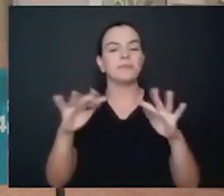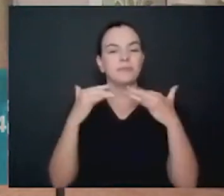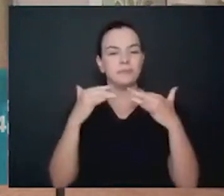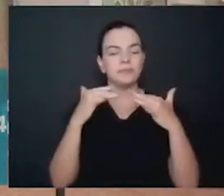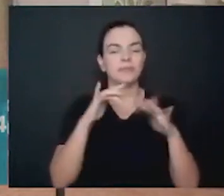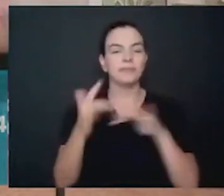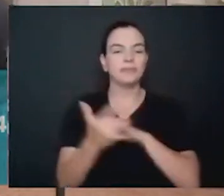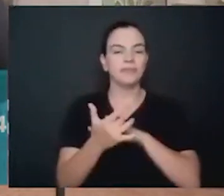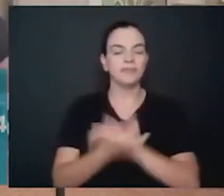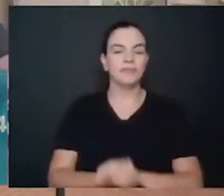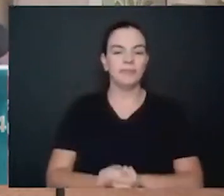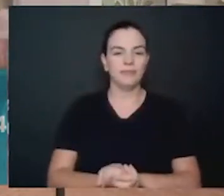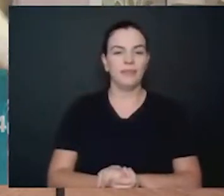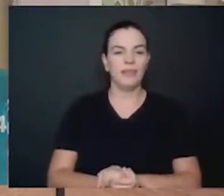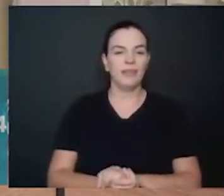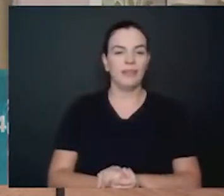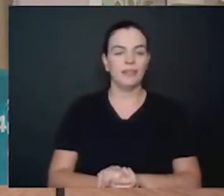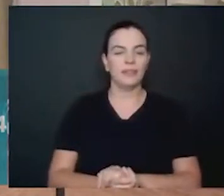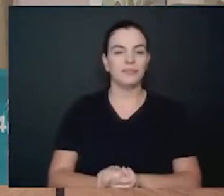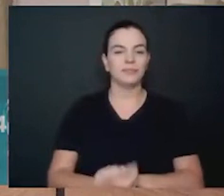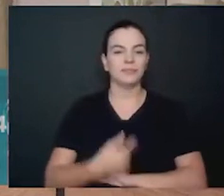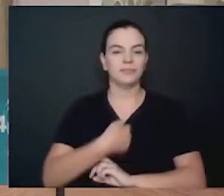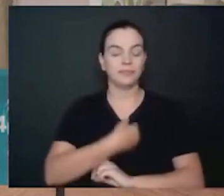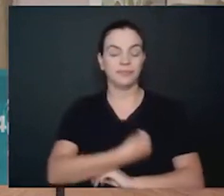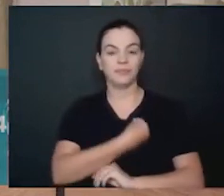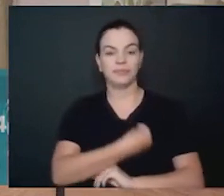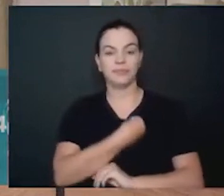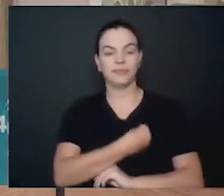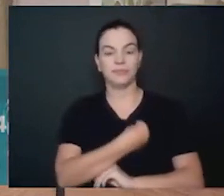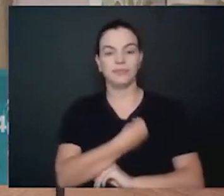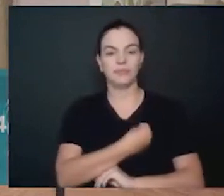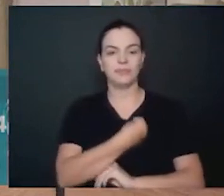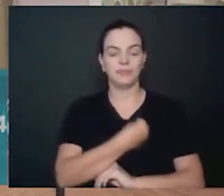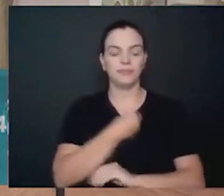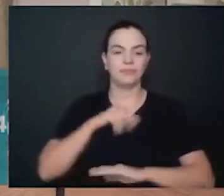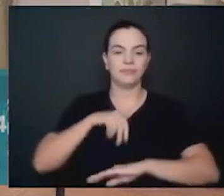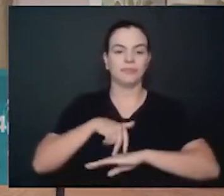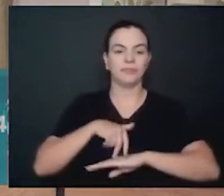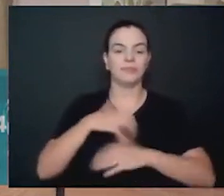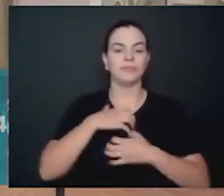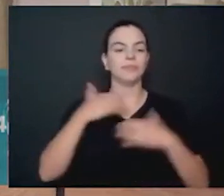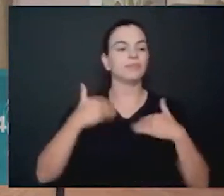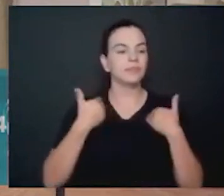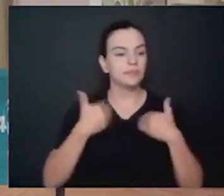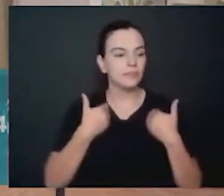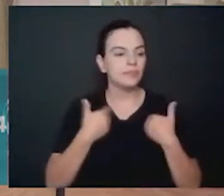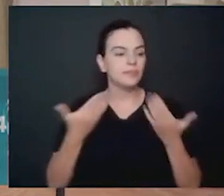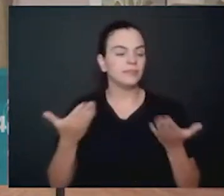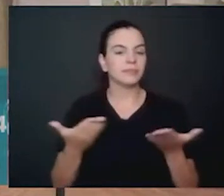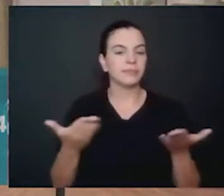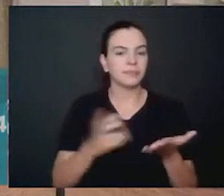comunicações e Eu estou aqui na Tribuna Bento Munhóz da Rocha com muita alegria nesta manhã